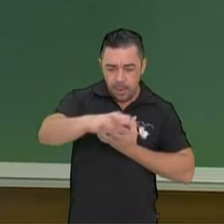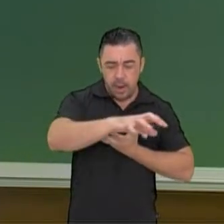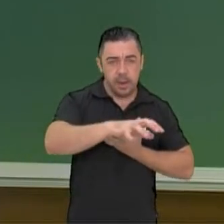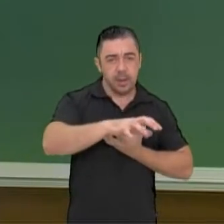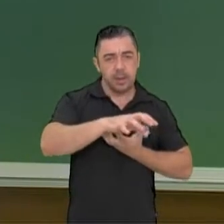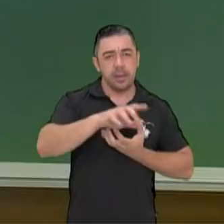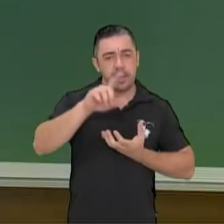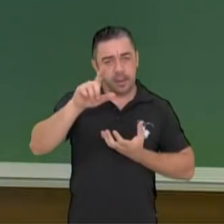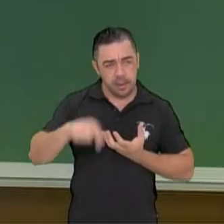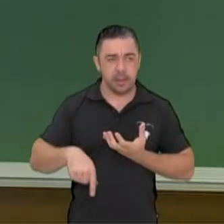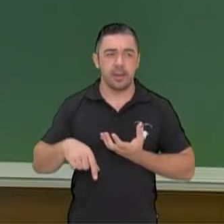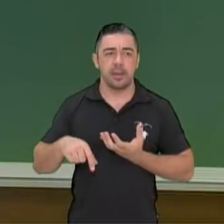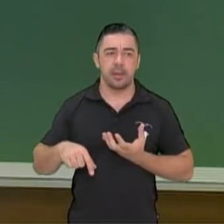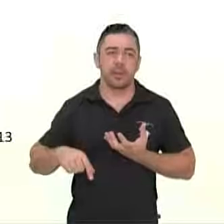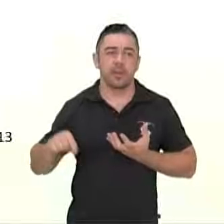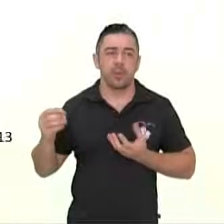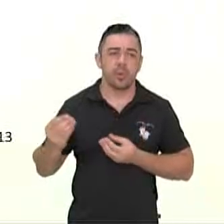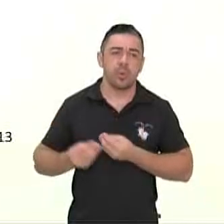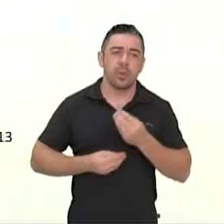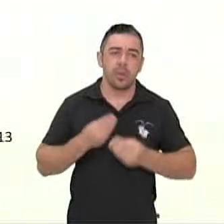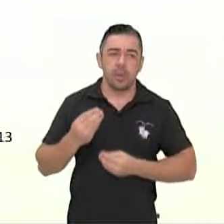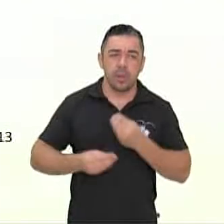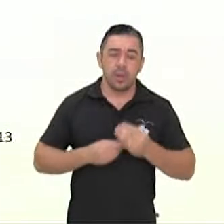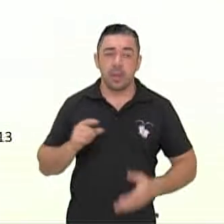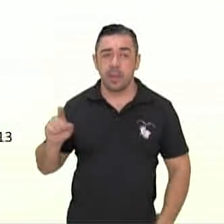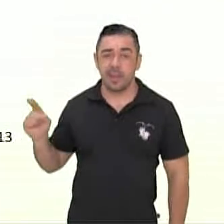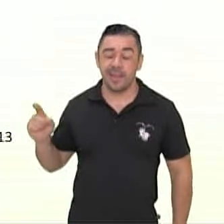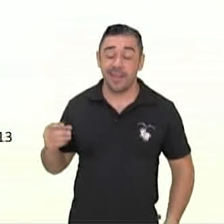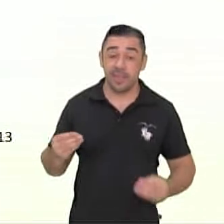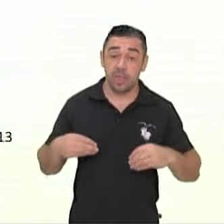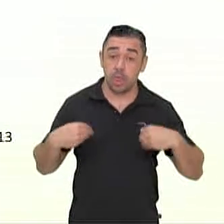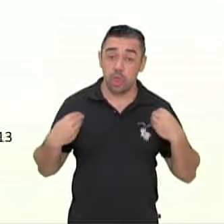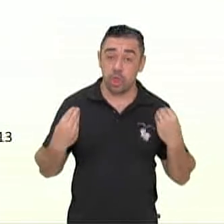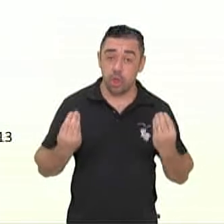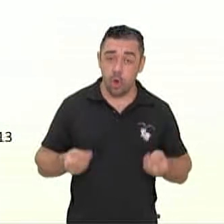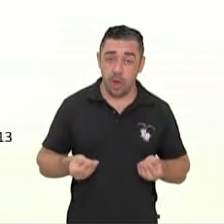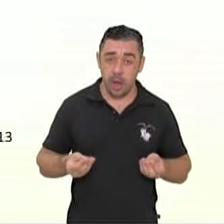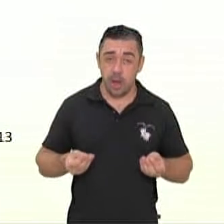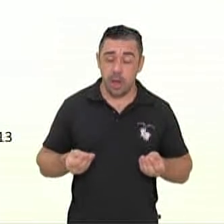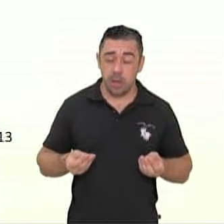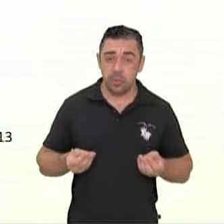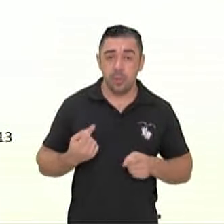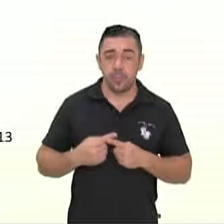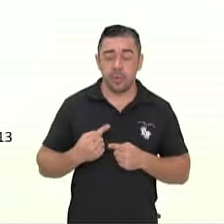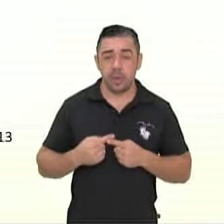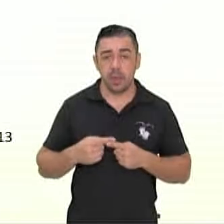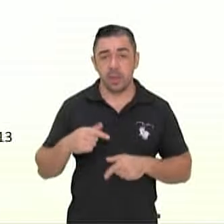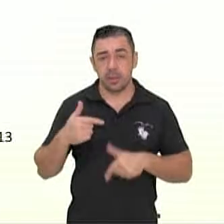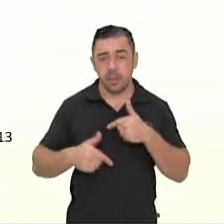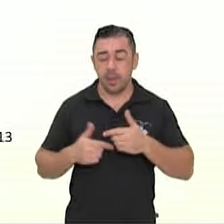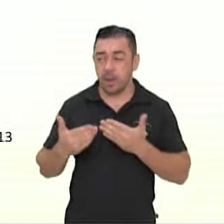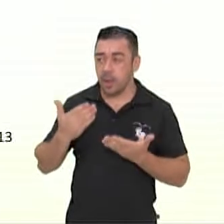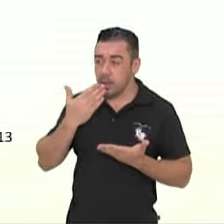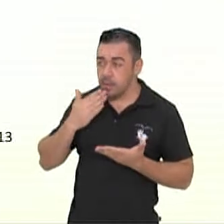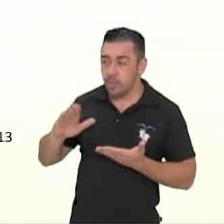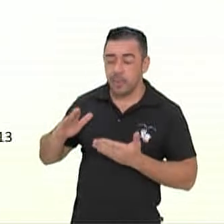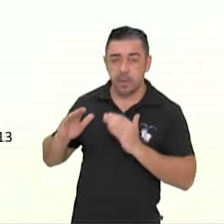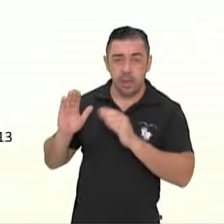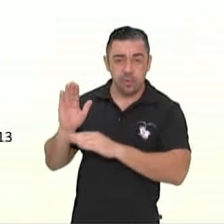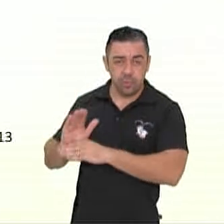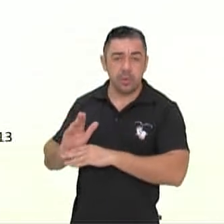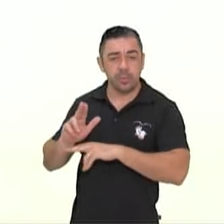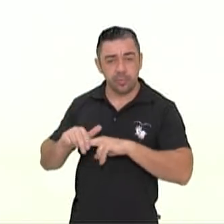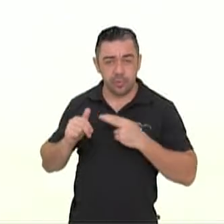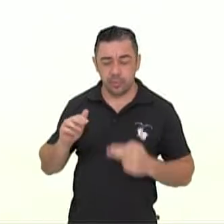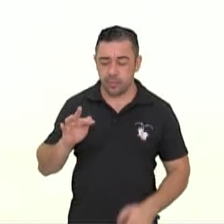maneira? Através, o senhorio era muitas vezes doado através de uma forma de um benefício. Tornou-se hábito chamá-lo de